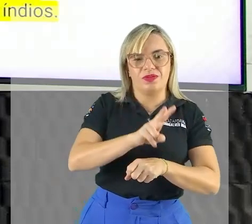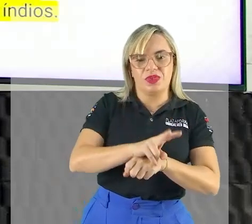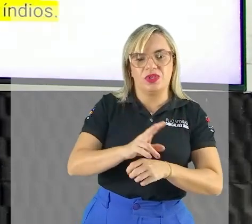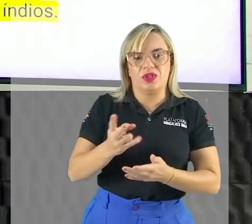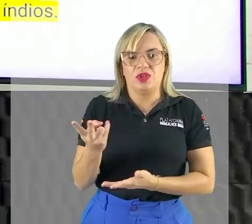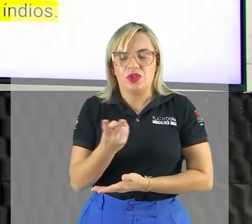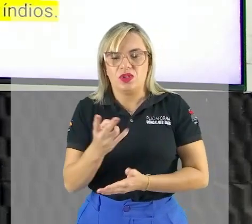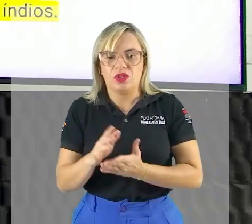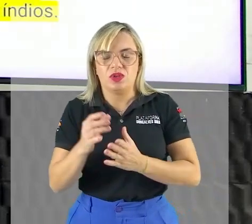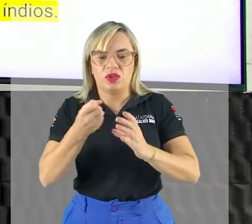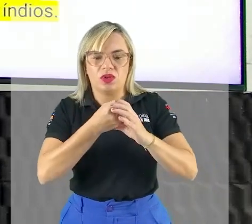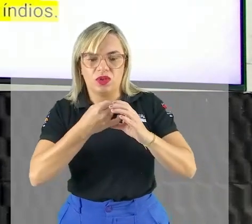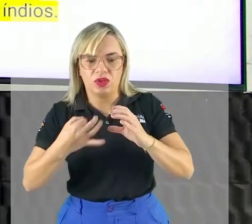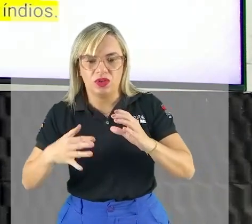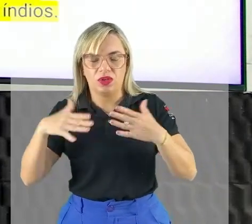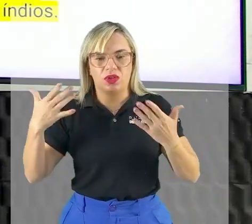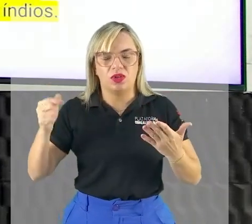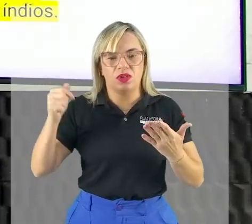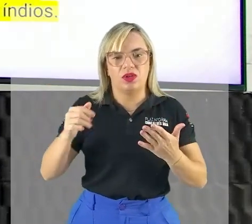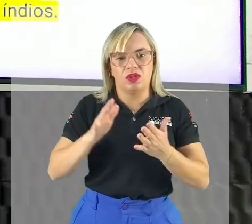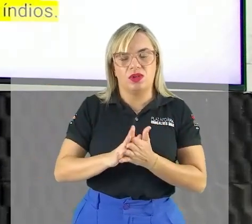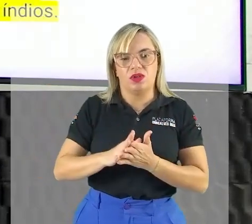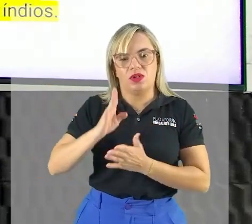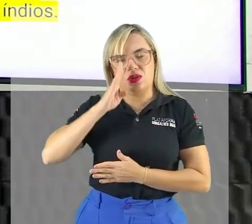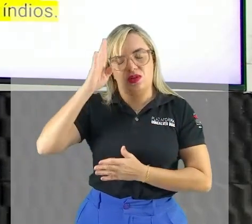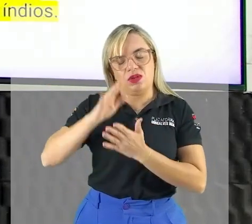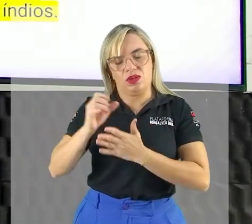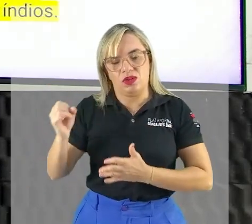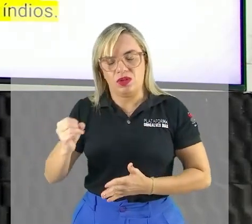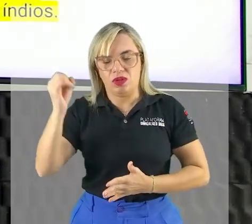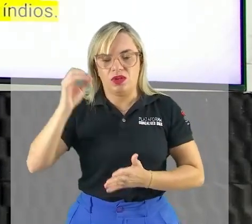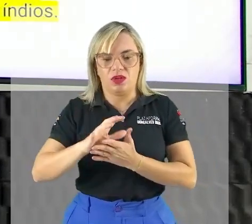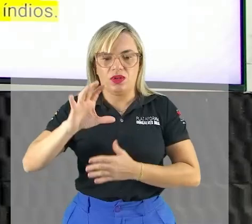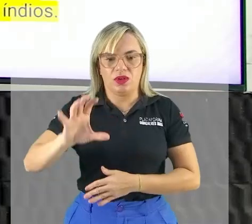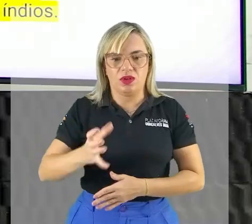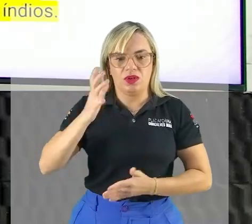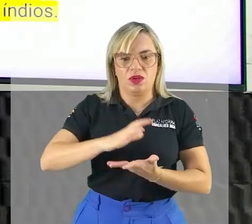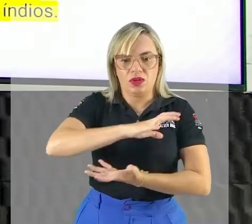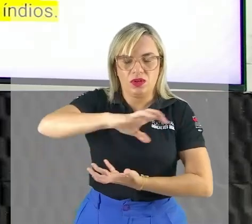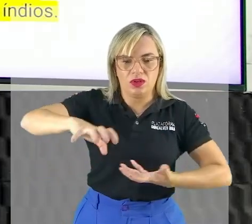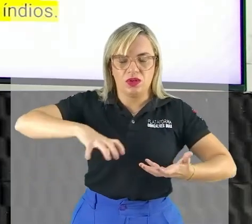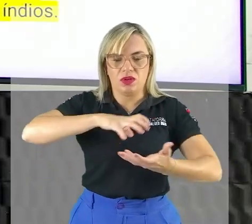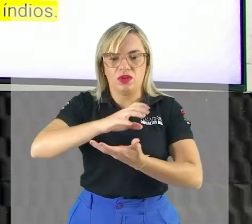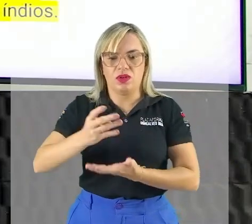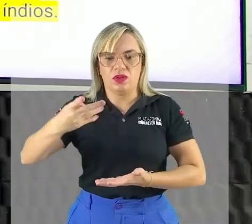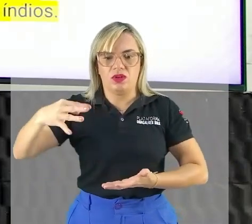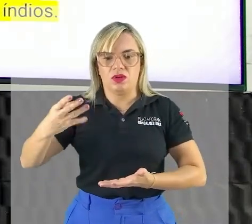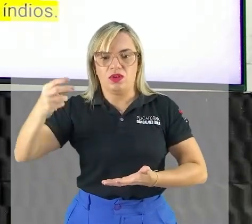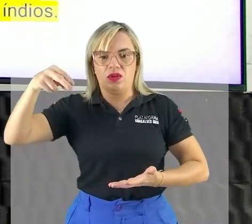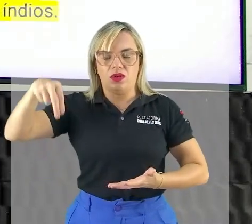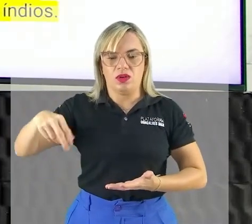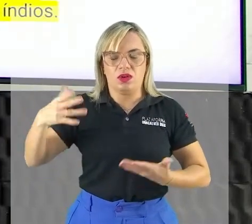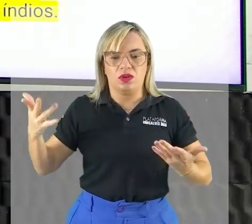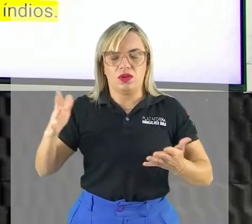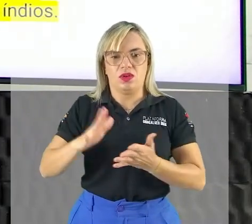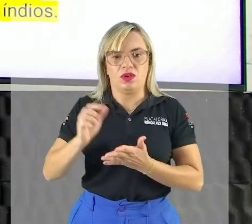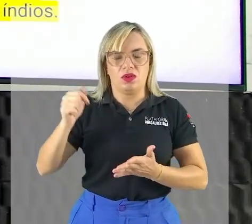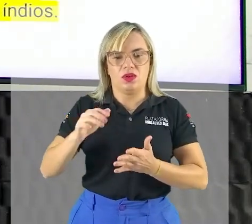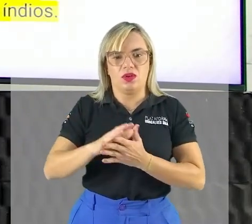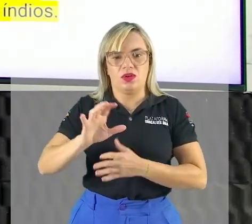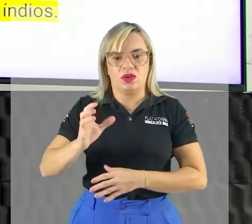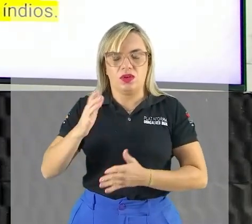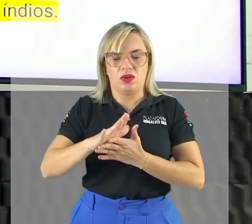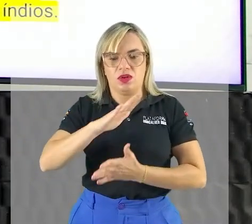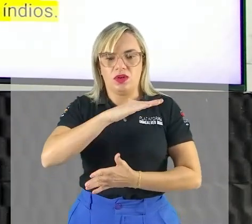dois pontos que foram né chaves para que ocorresse essa ocorresse essa revolta e claro culminou com